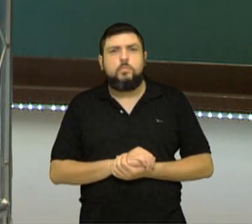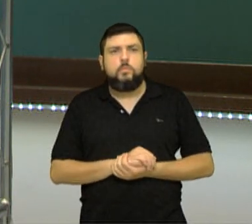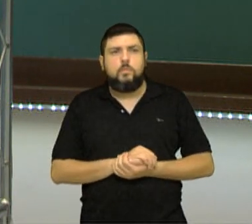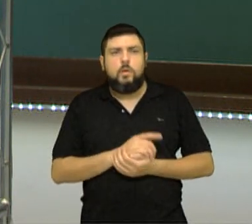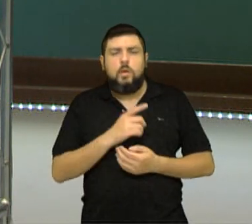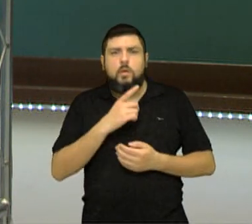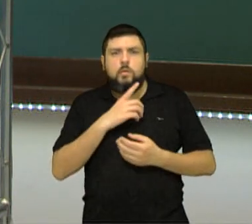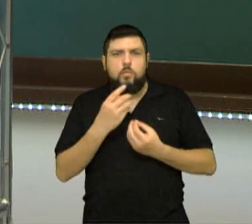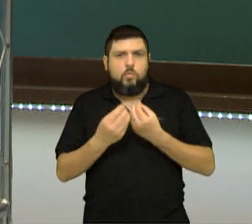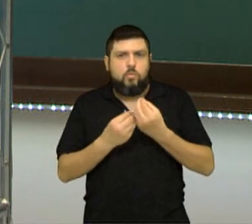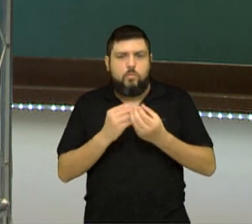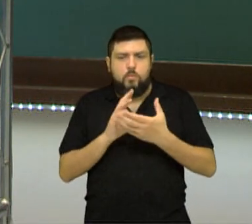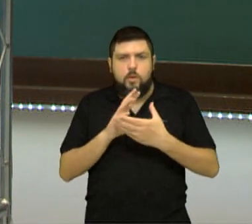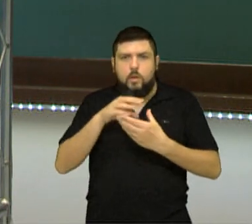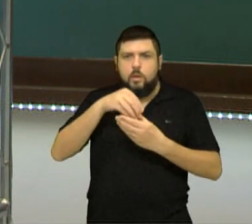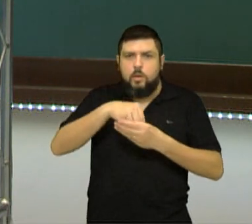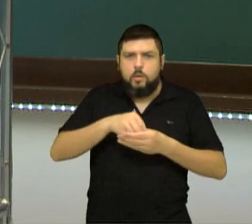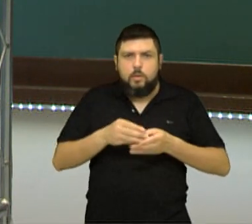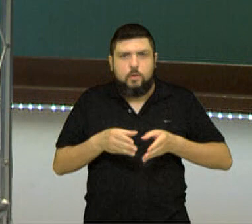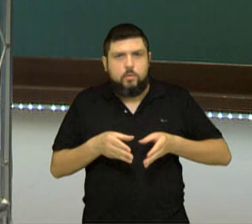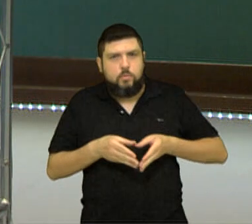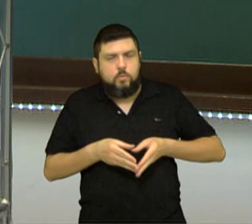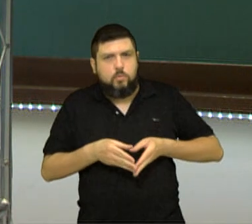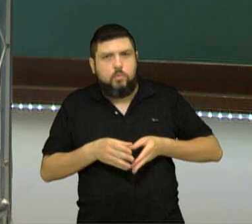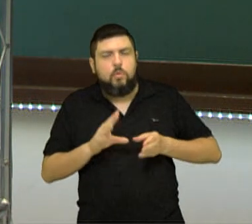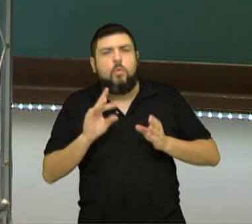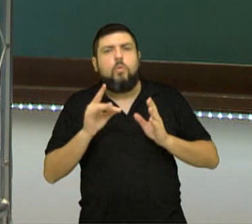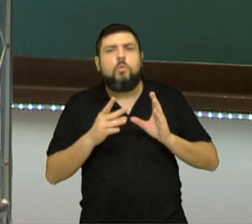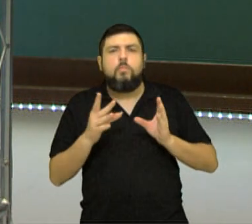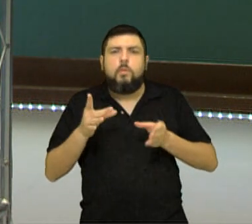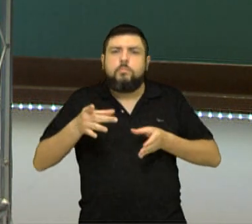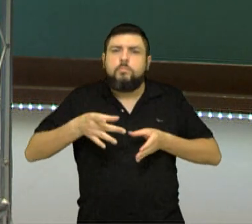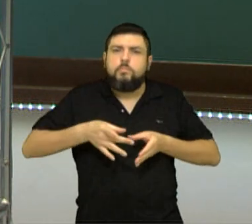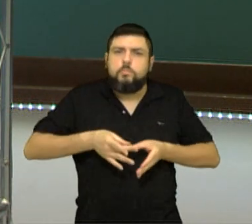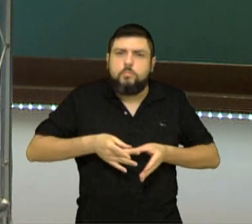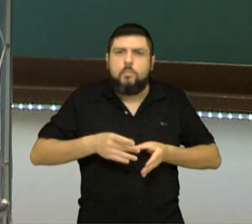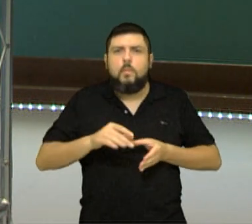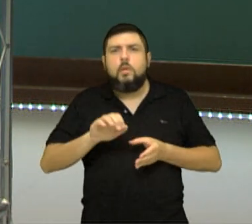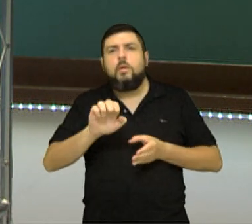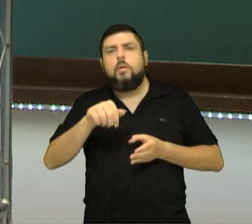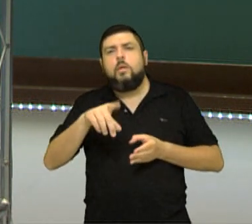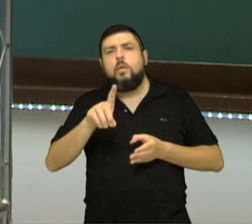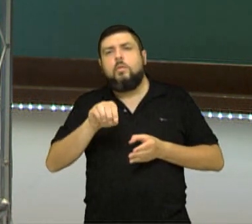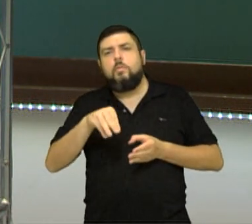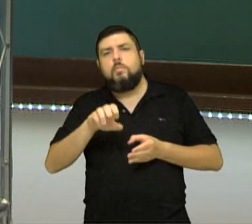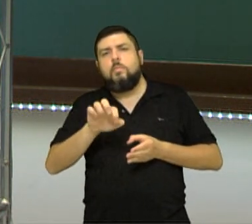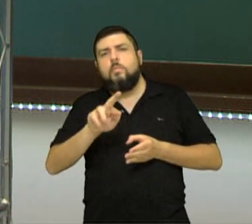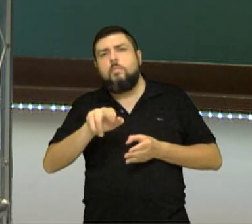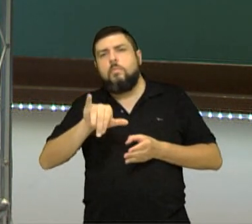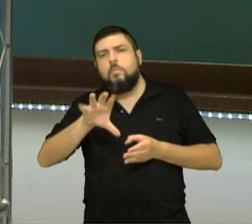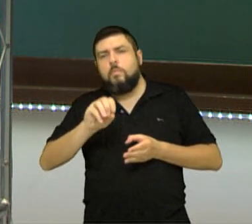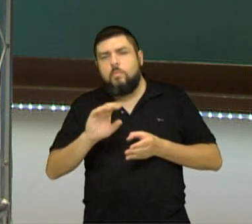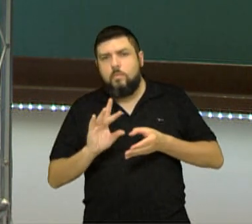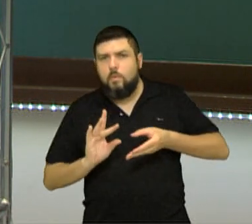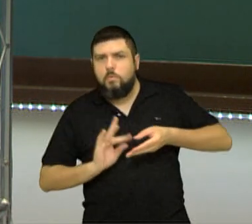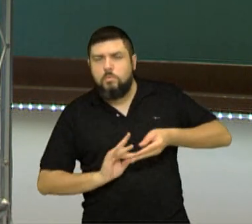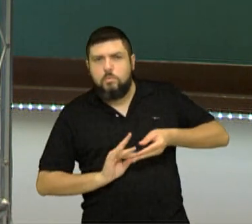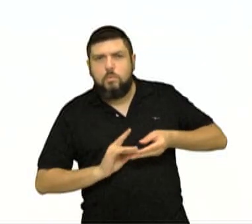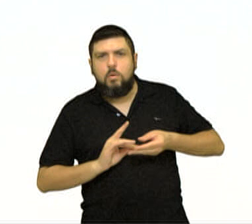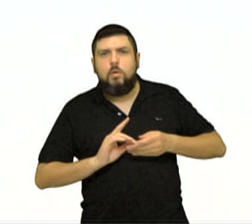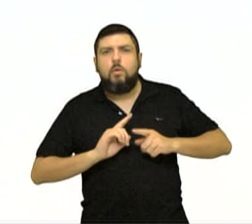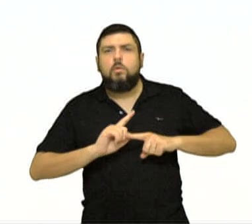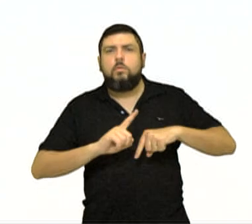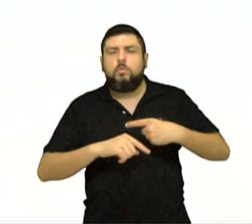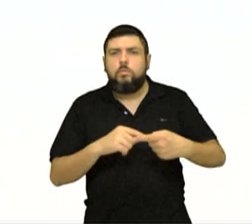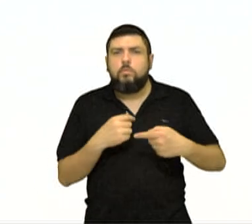interna do útero, tá? Com a formação do endométrio, que é aquela camada, né? Com vasos sanguíneos e tudo mais, tá? Processo de